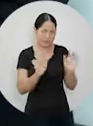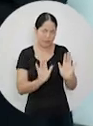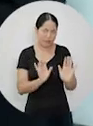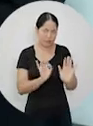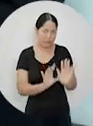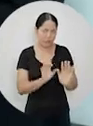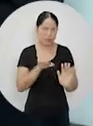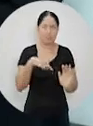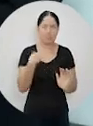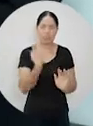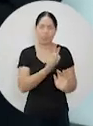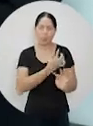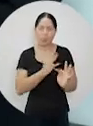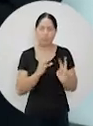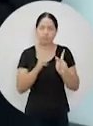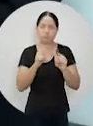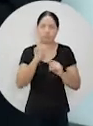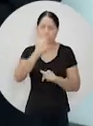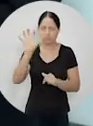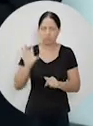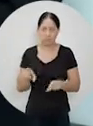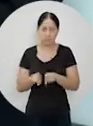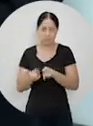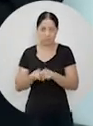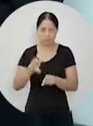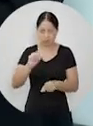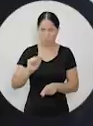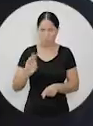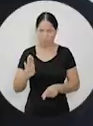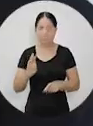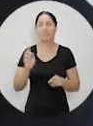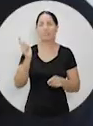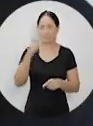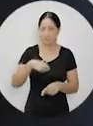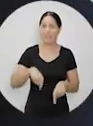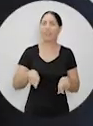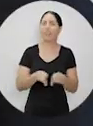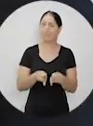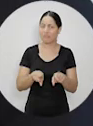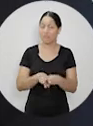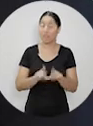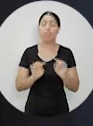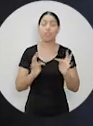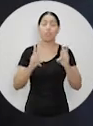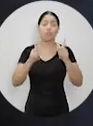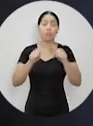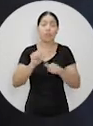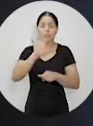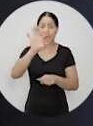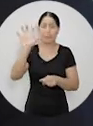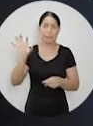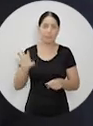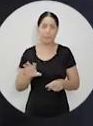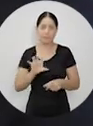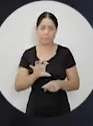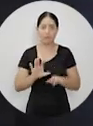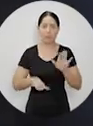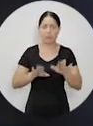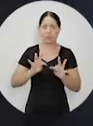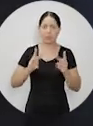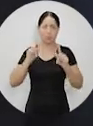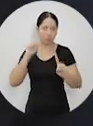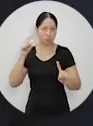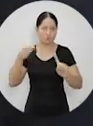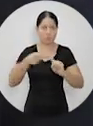Brasília, ele é de todas as seccionais, de todas as subseções. Isso, exato. A ideia é ter um envolvimento das seccionais, cada uma com o seu